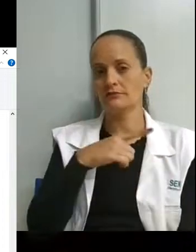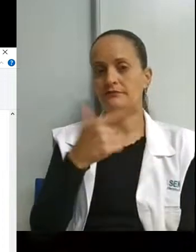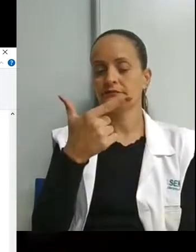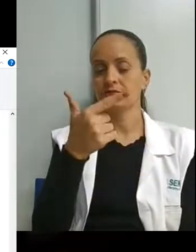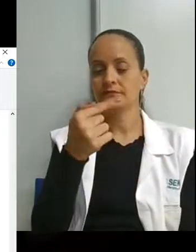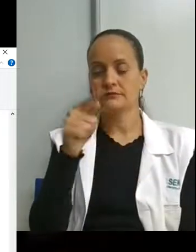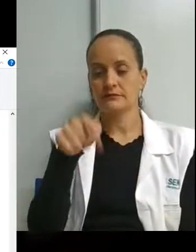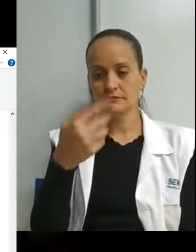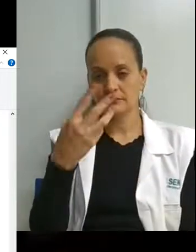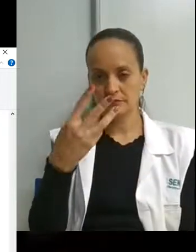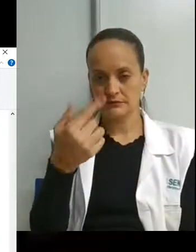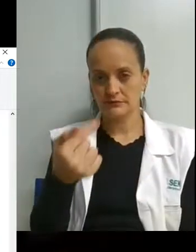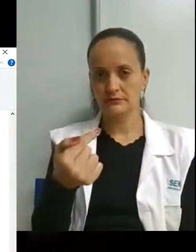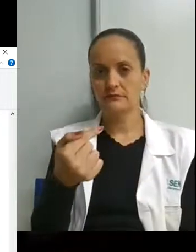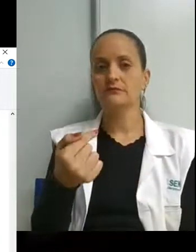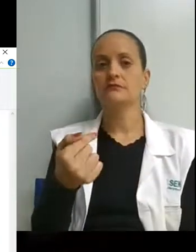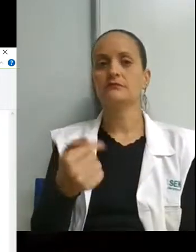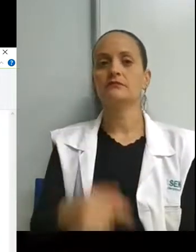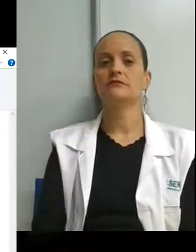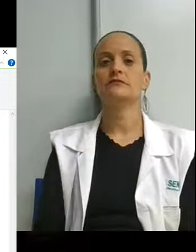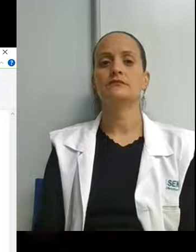27,27. Vou colocar aqui, ó.